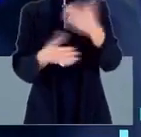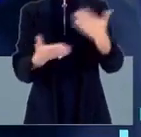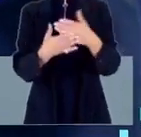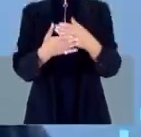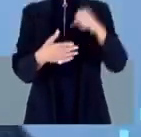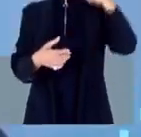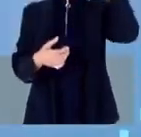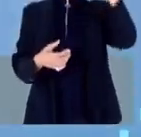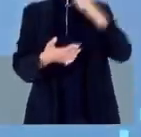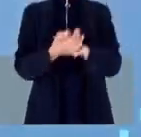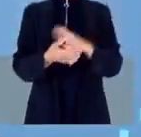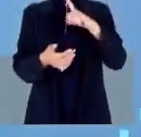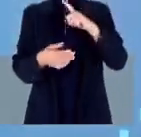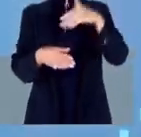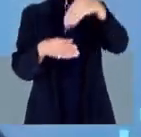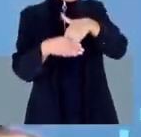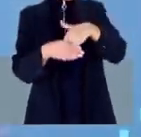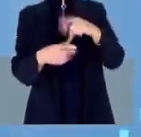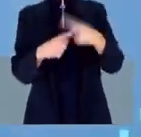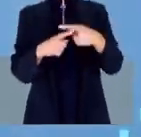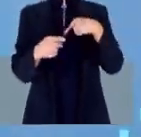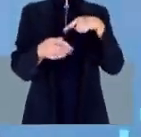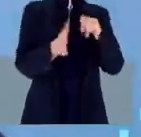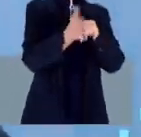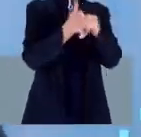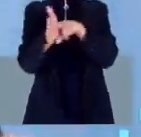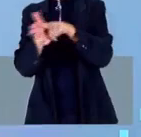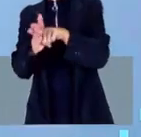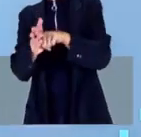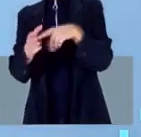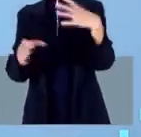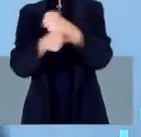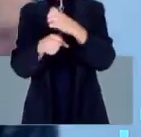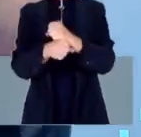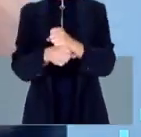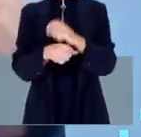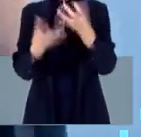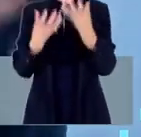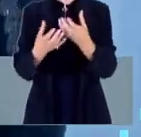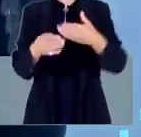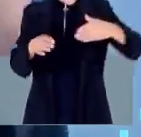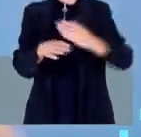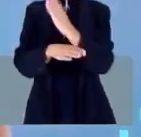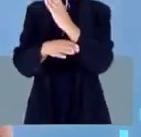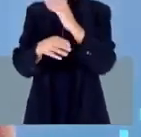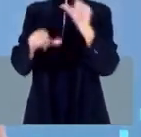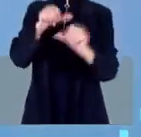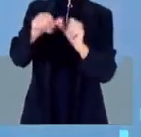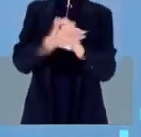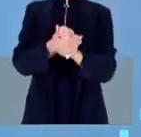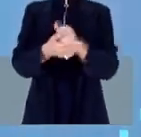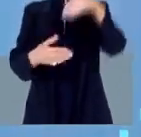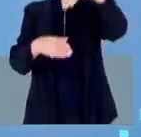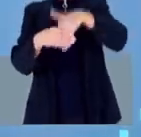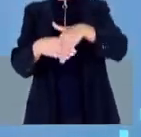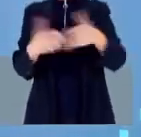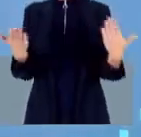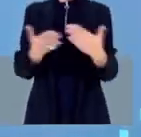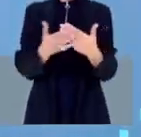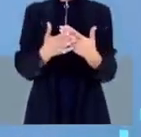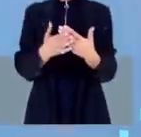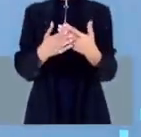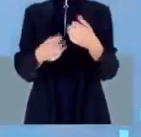federal e tem voto porque eu já fiz a conta o senadores querem aprovar essa reforma Então votamos esse ano no Senado